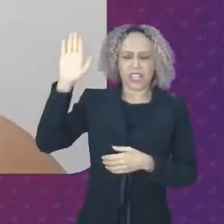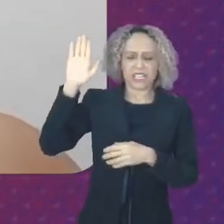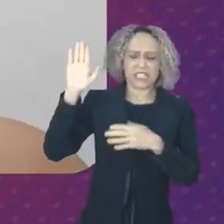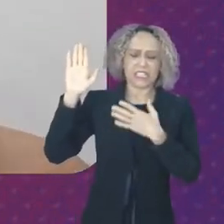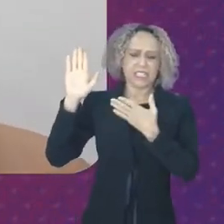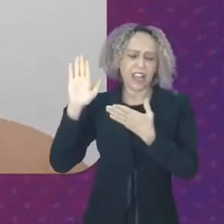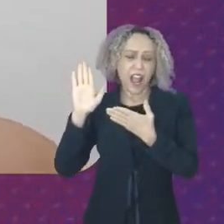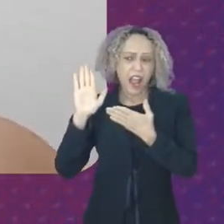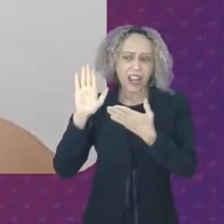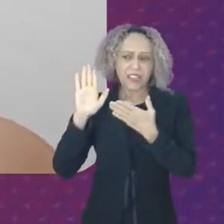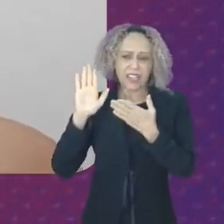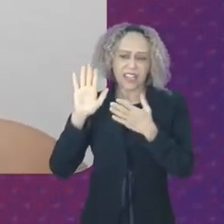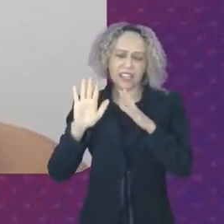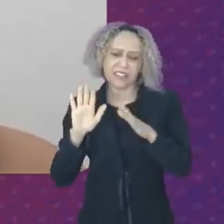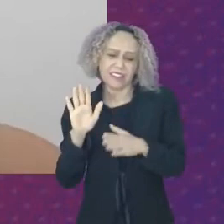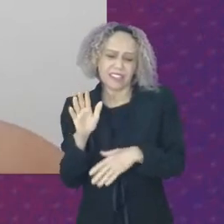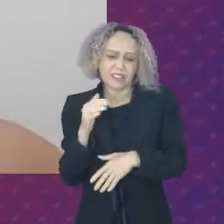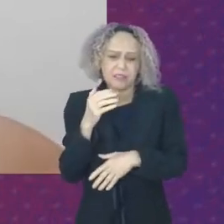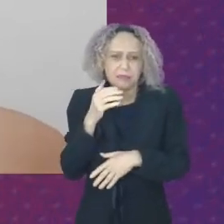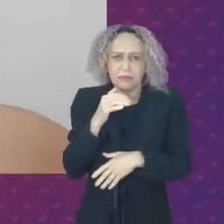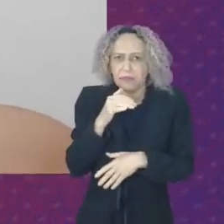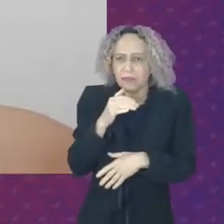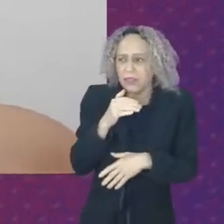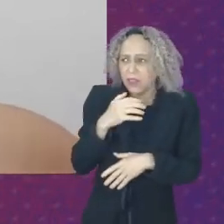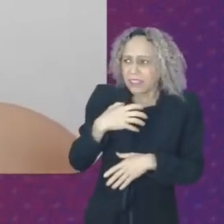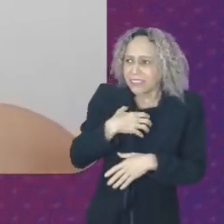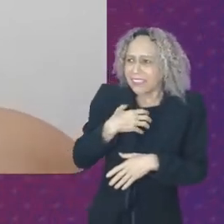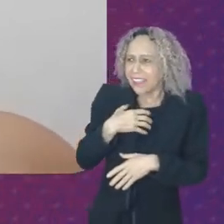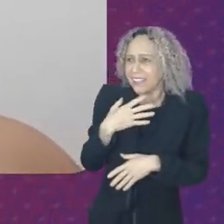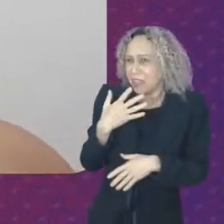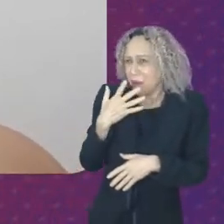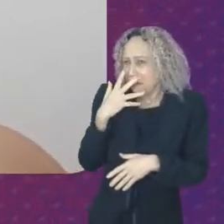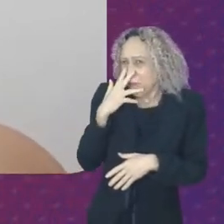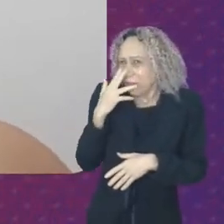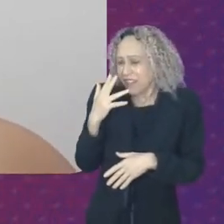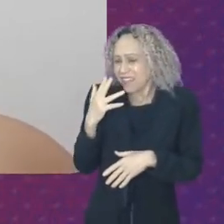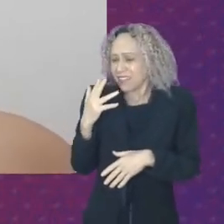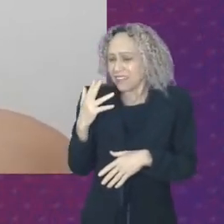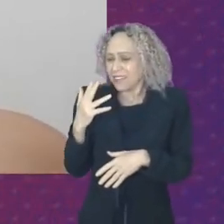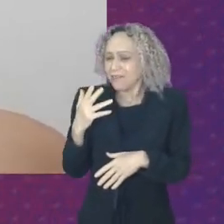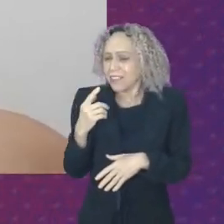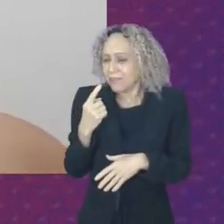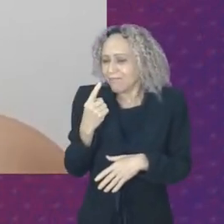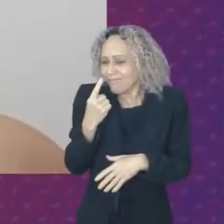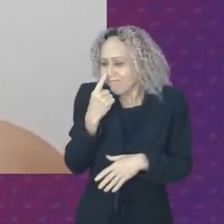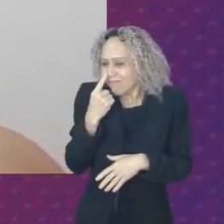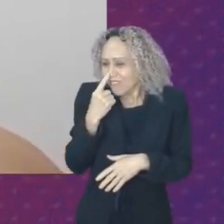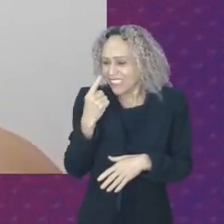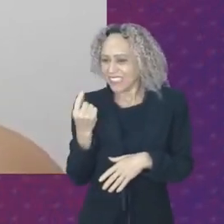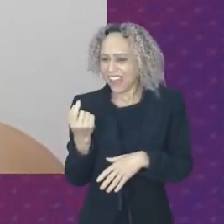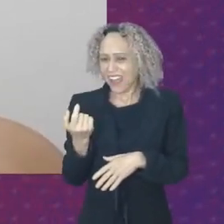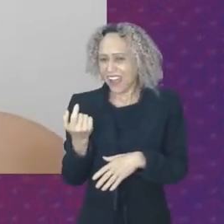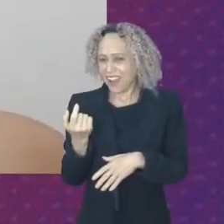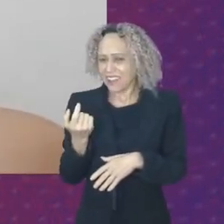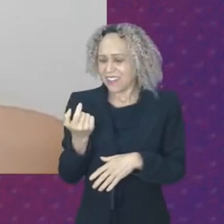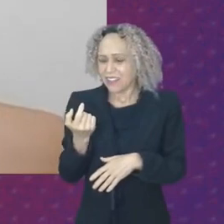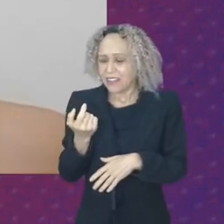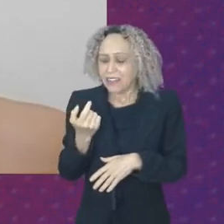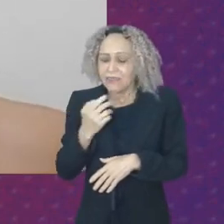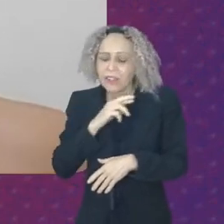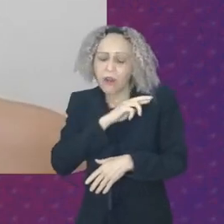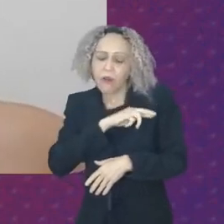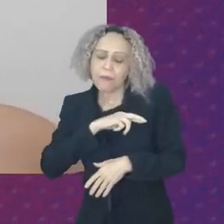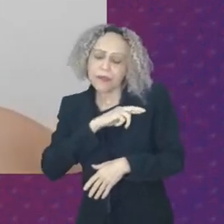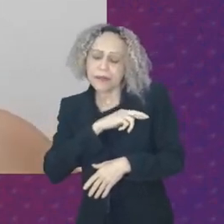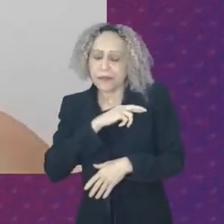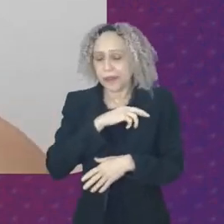sensualidade, ousadia, e cria-se uma intimidade. entre o locutor e a pessoa